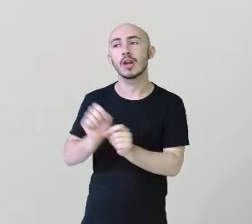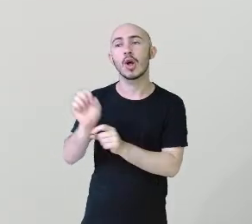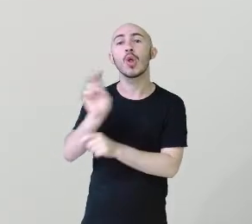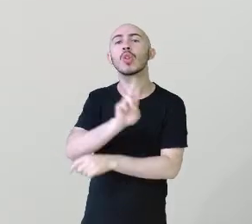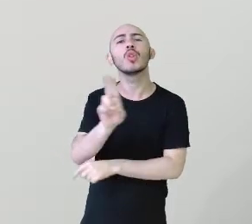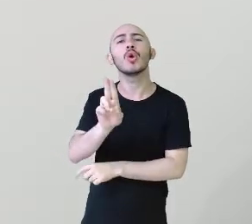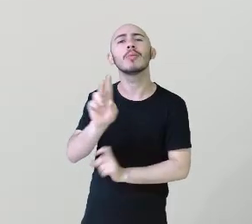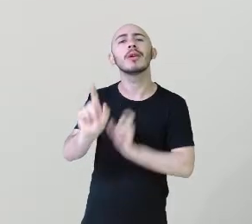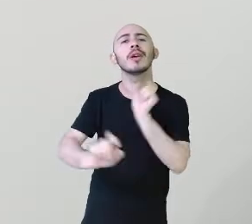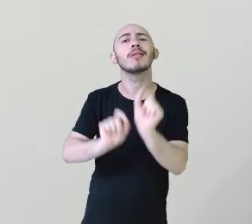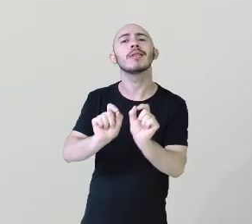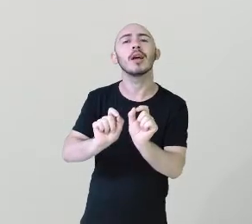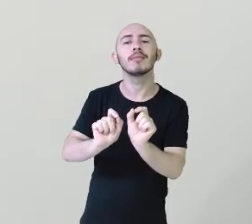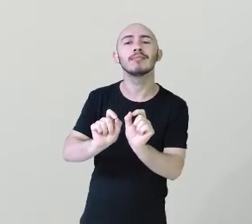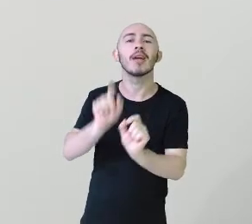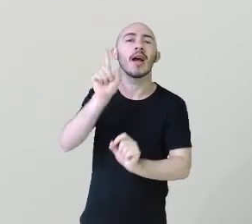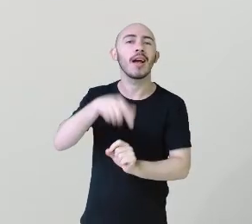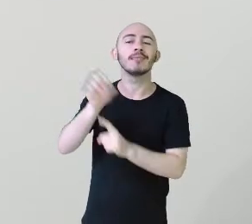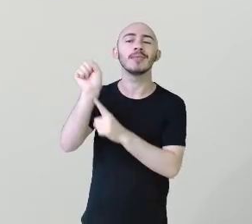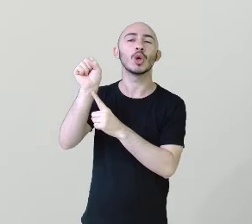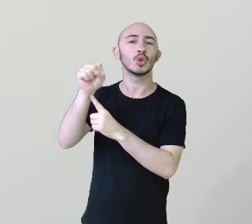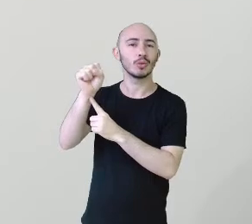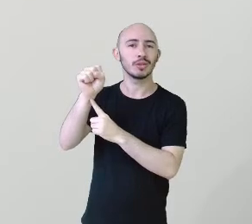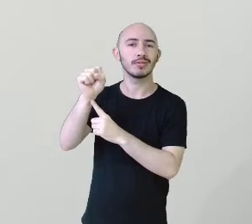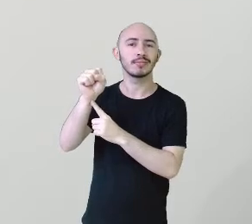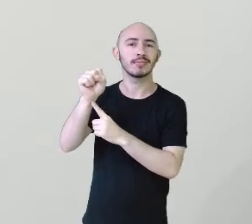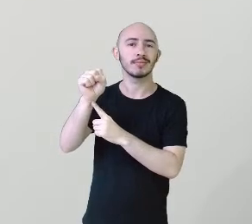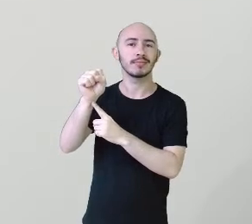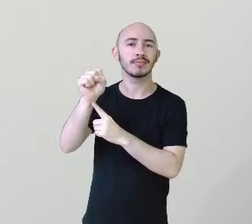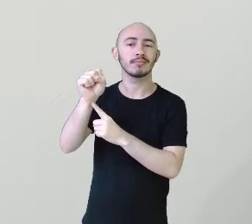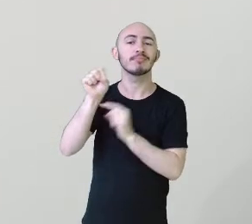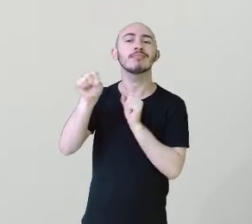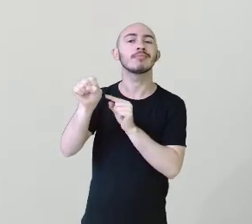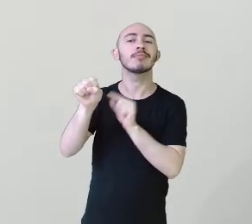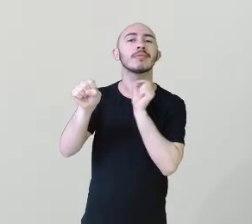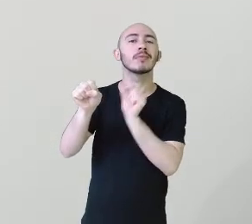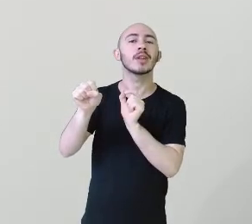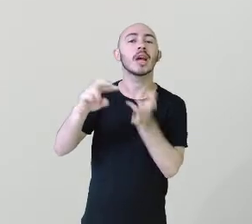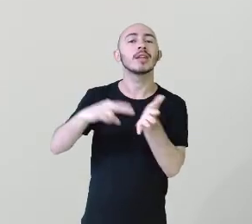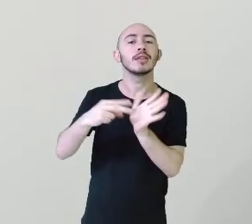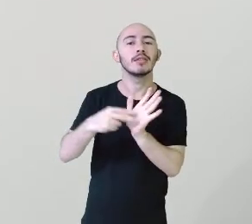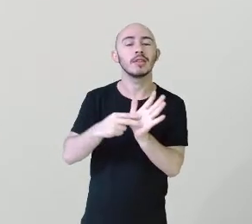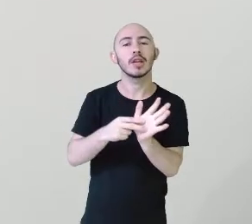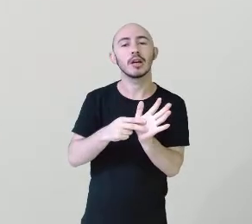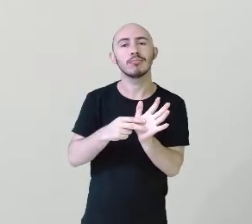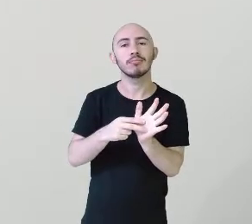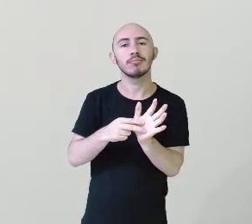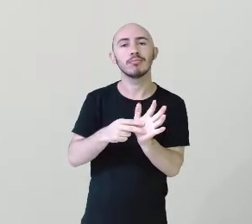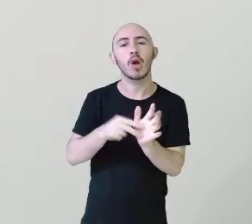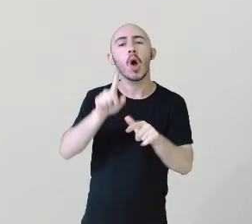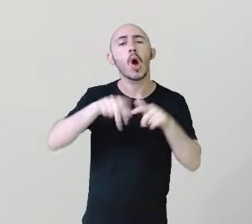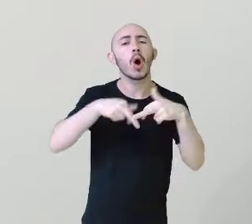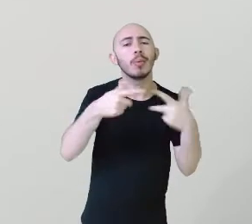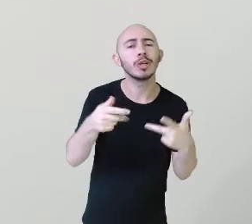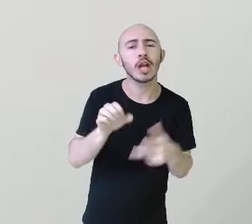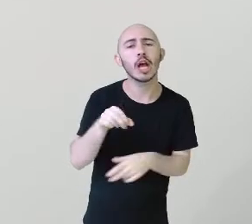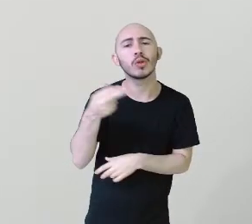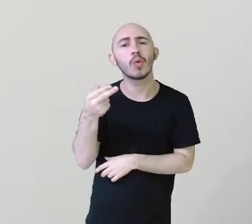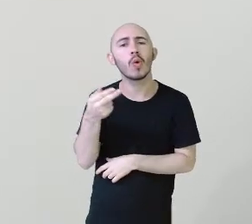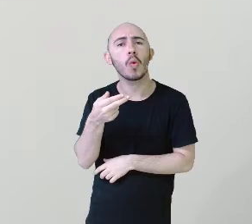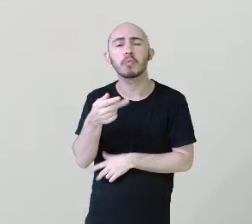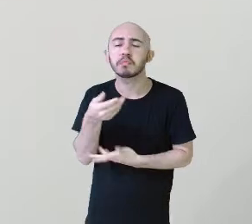o substantivo. Substantivo é a palavra que dá nome aos seres e objetos. E a gente também viu